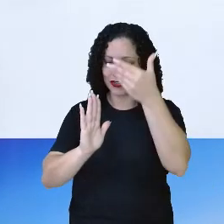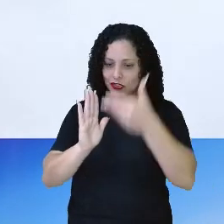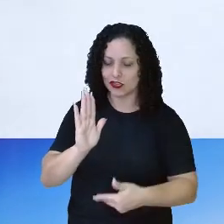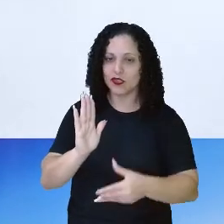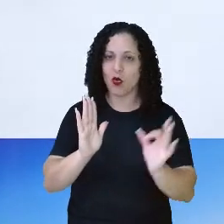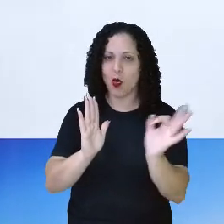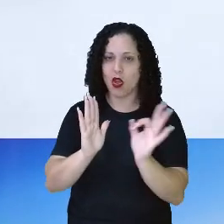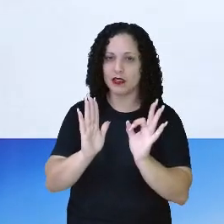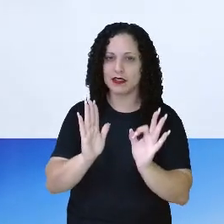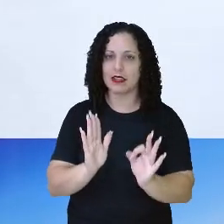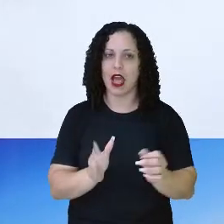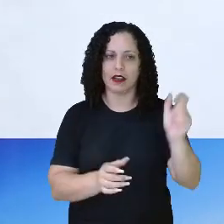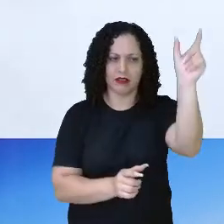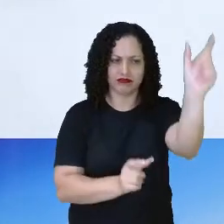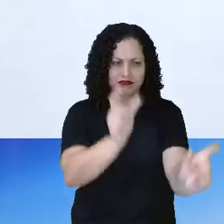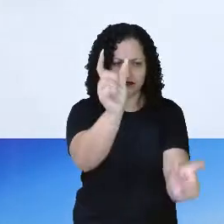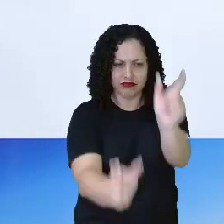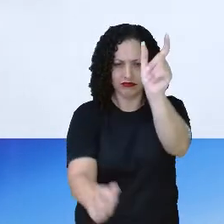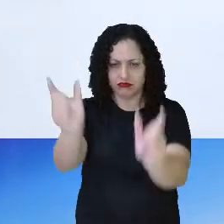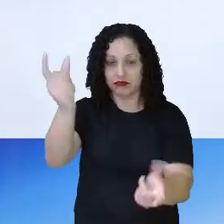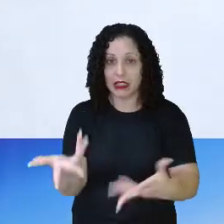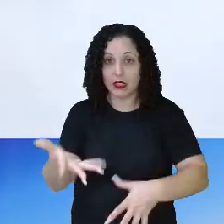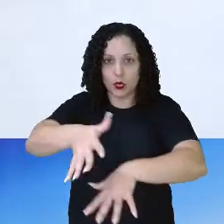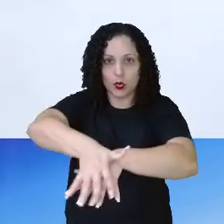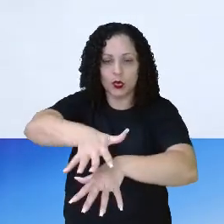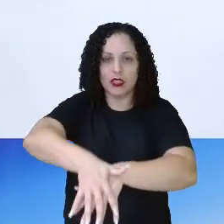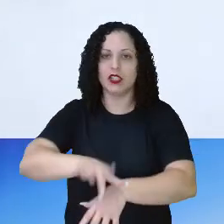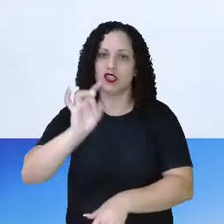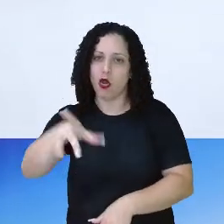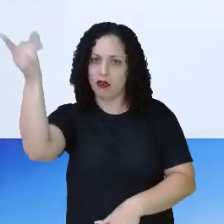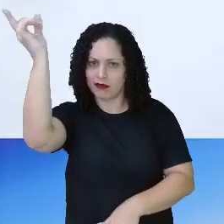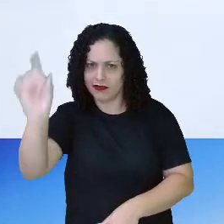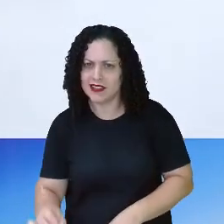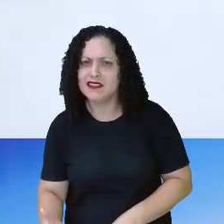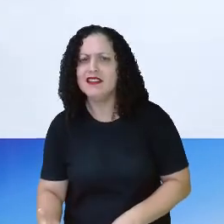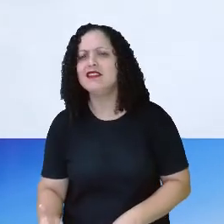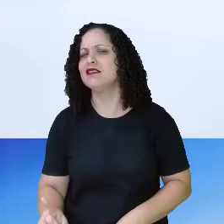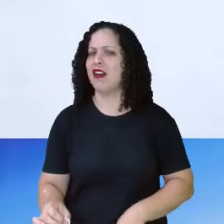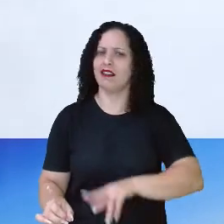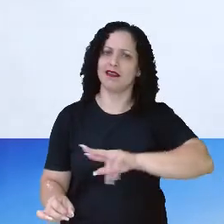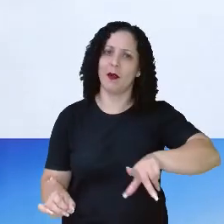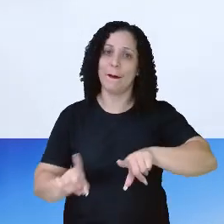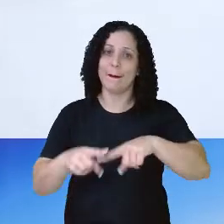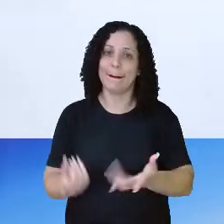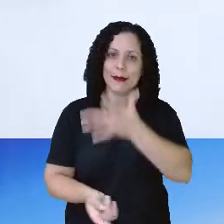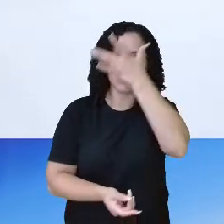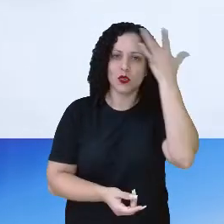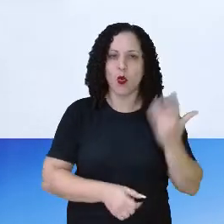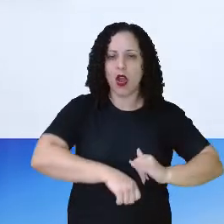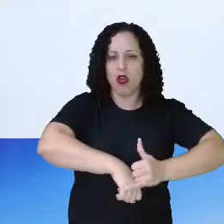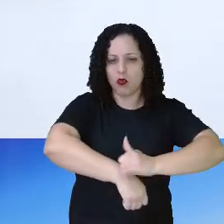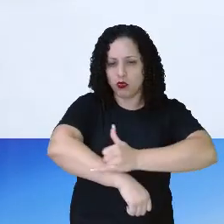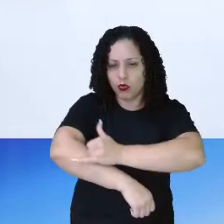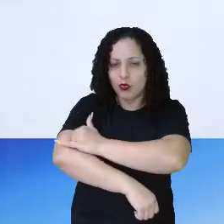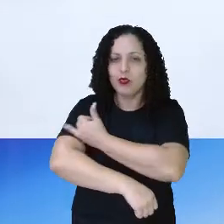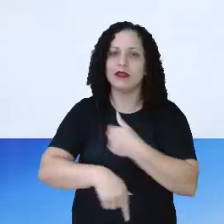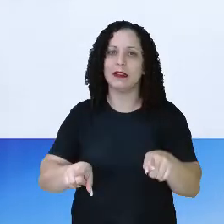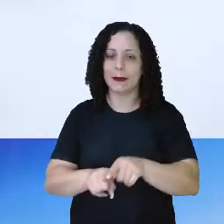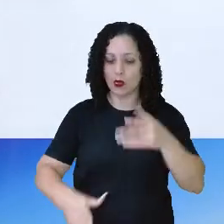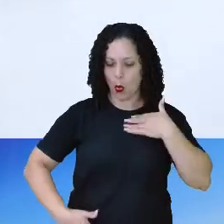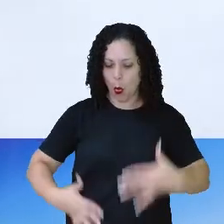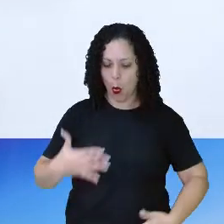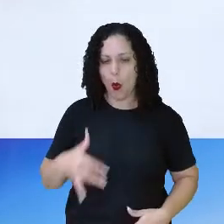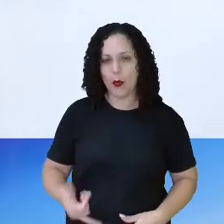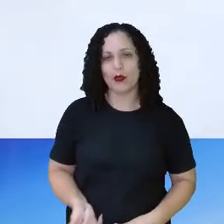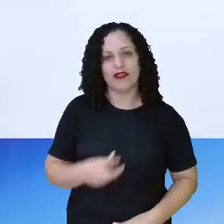de estudante, não só o estudante com deficiência, o estudante que está ali acima do peso e tem uma vergonha do seu corpo, não